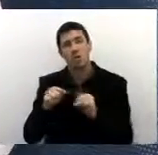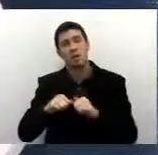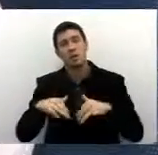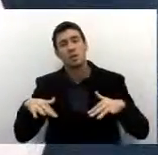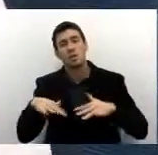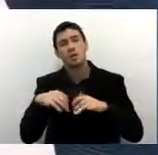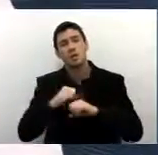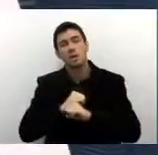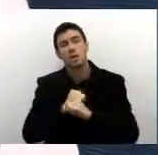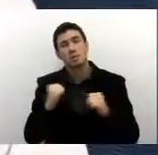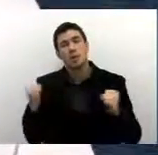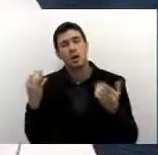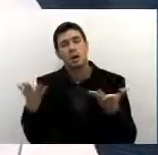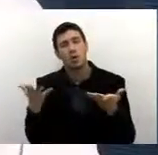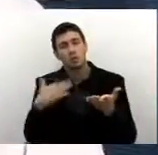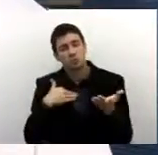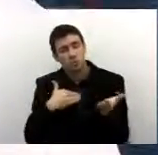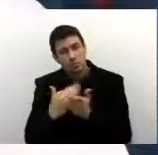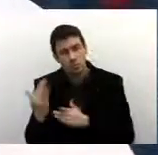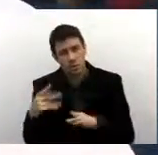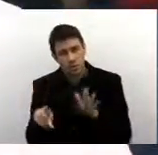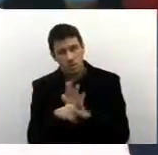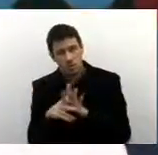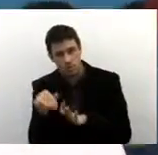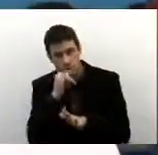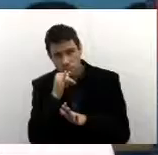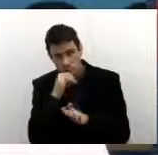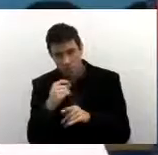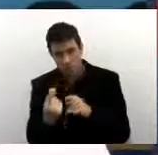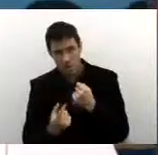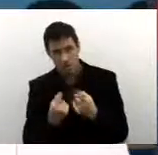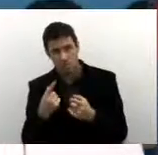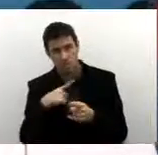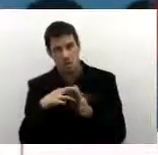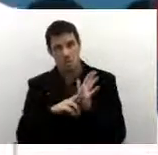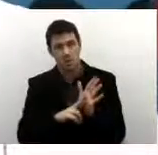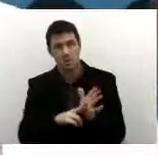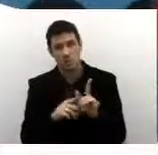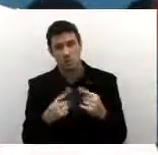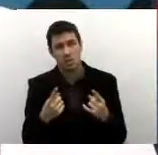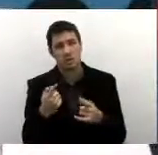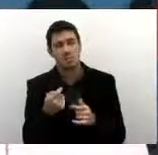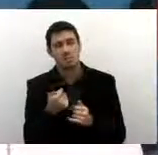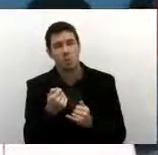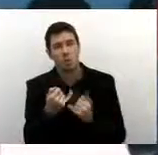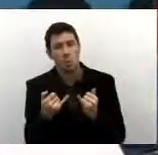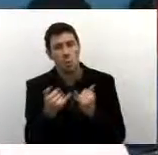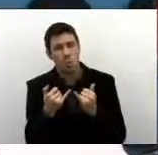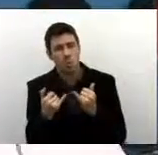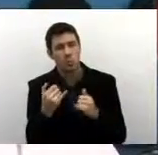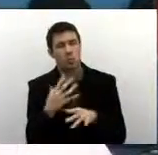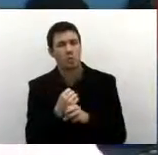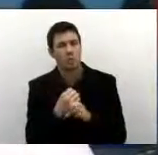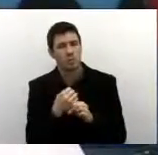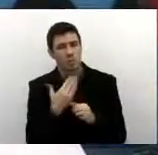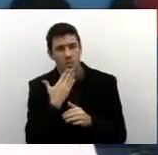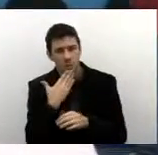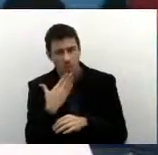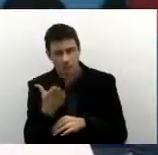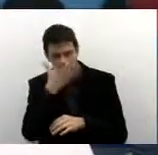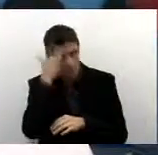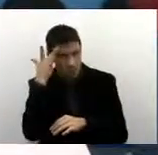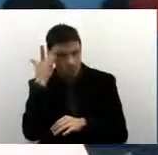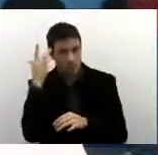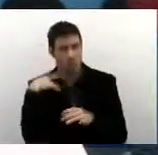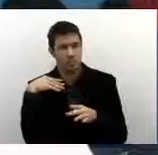audiências com pastas, não digo com pouca representatividade, mas sim com pouco orçamento, né? Então, eu peço também para que os telespectadores que